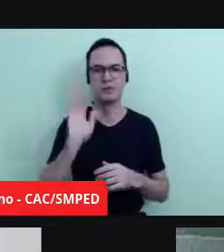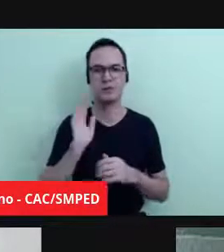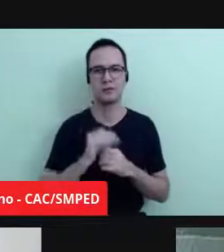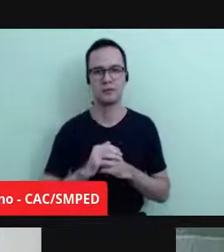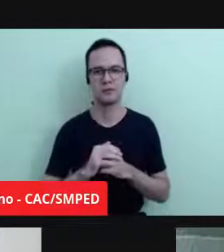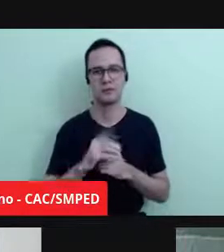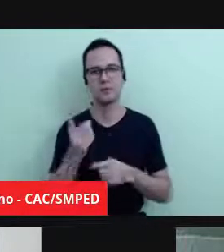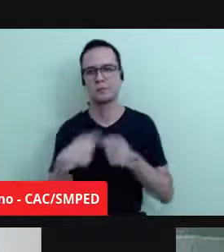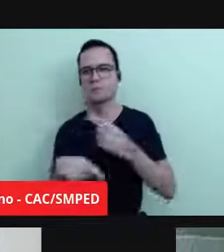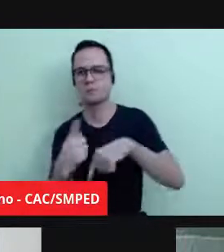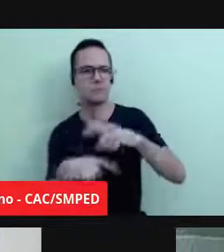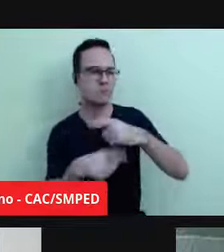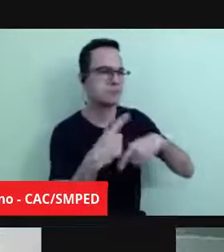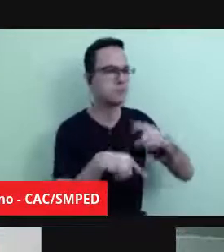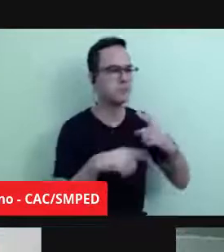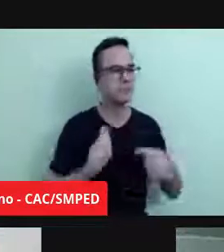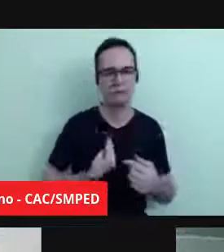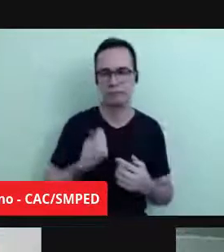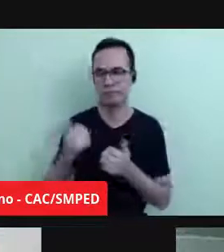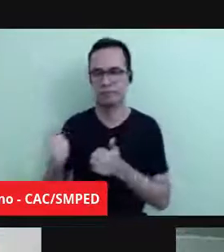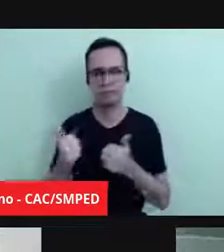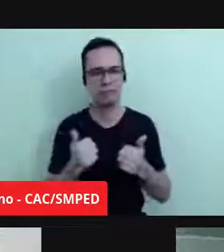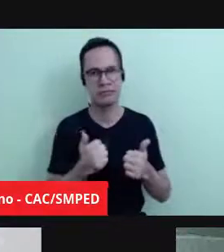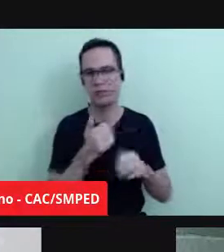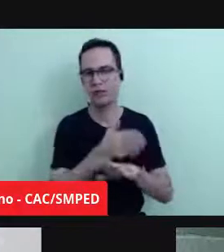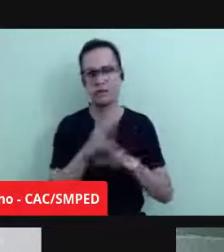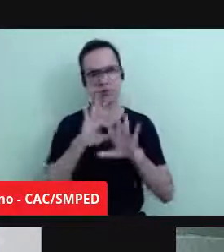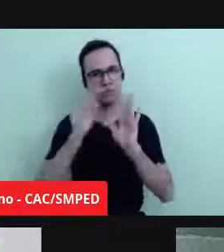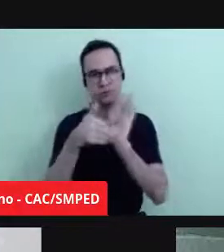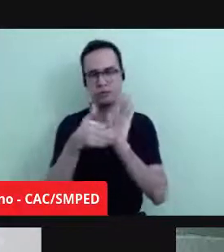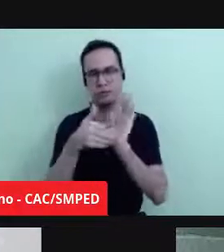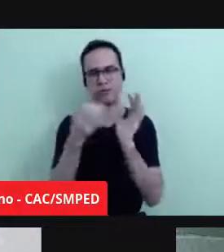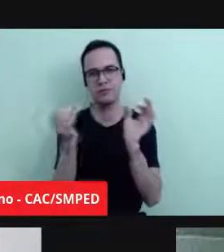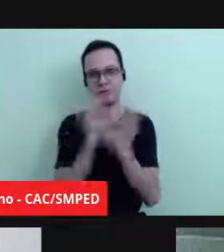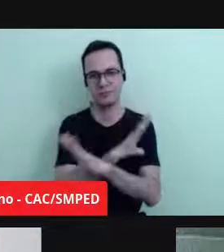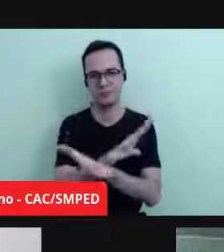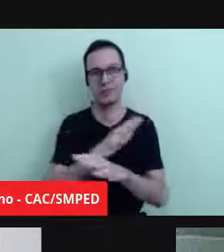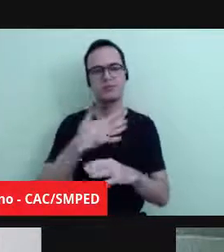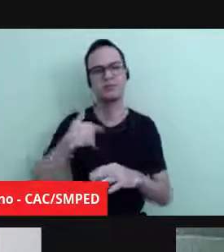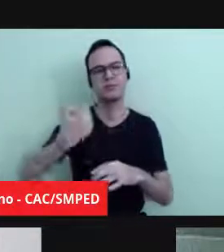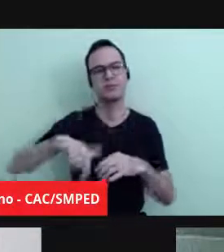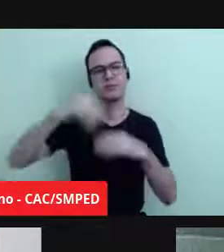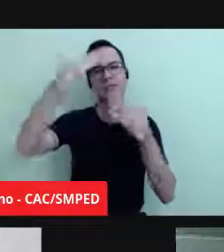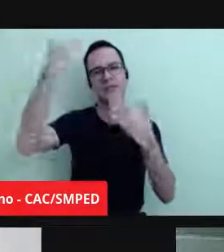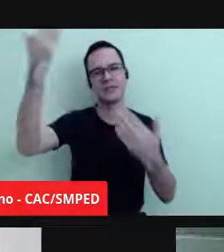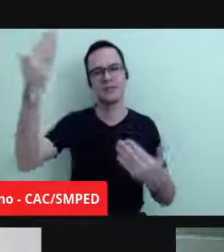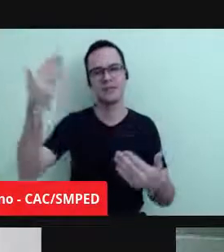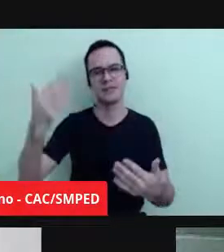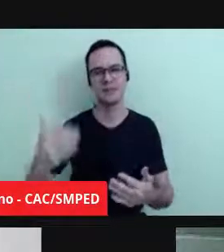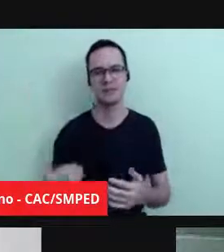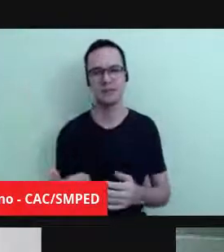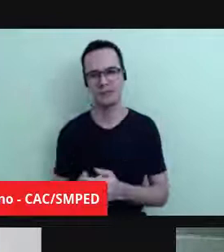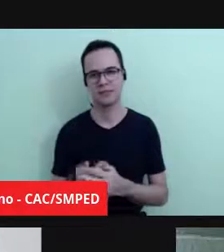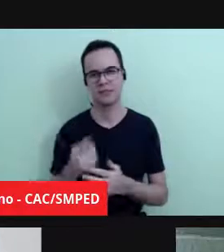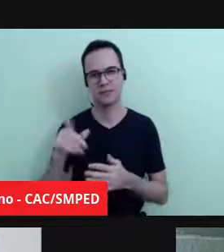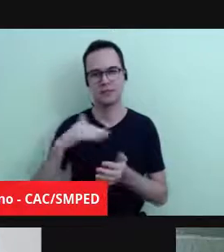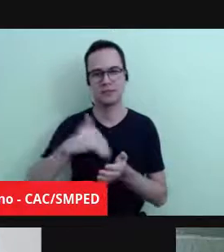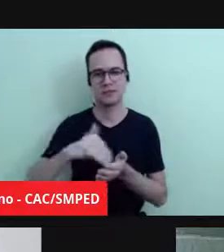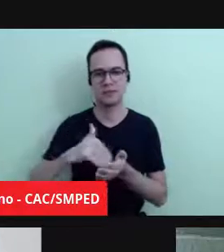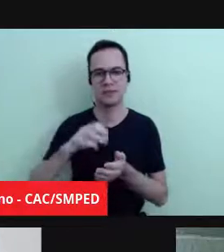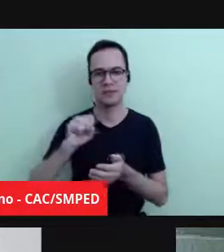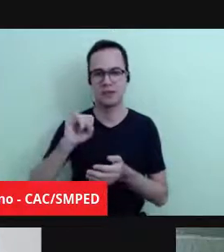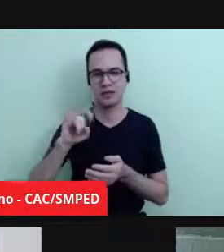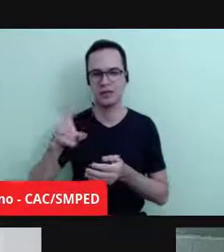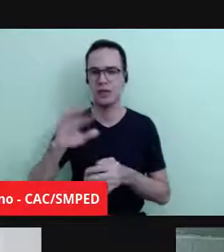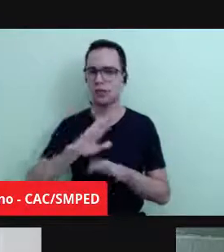mais participativo em todas as áreas, né? Então é isso, gente, de novo, super obrigada, eu, secretário Cid, toda a